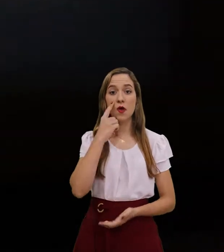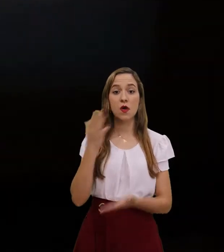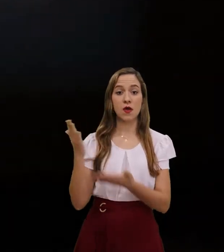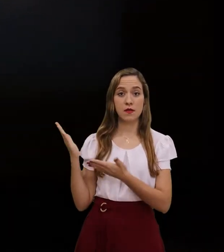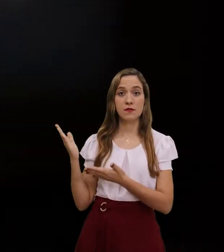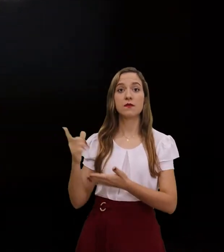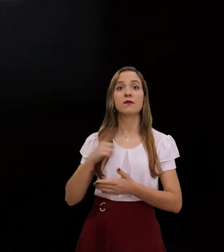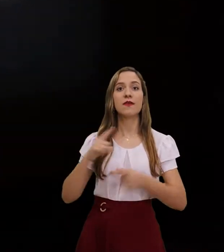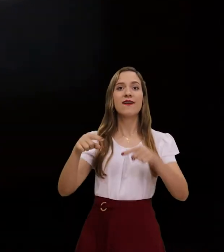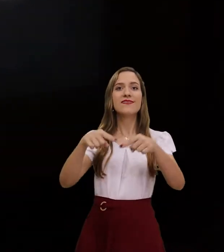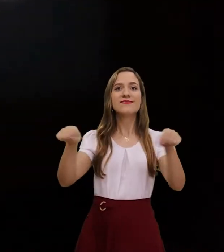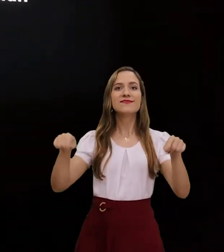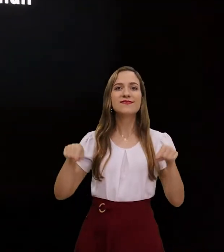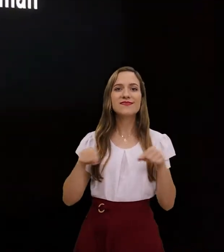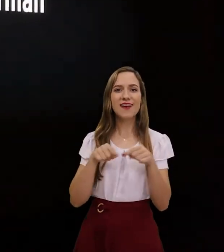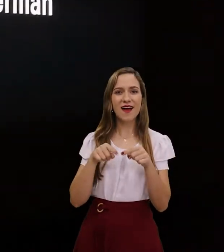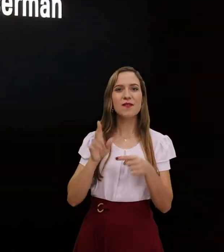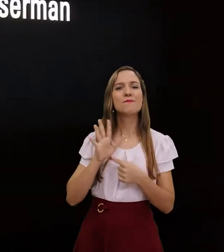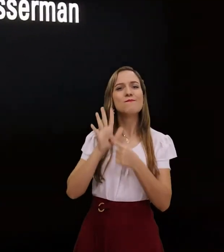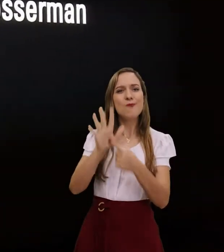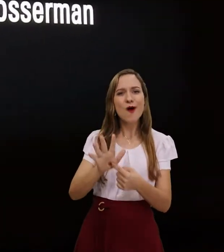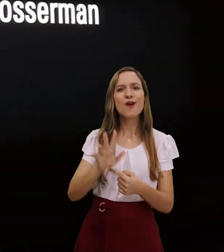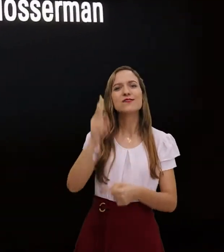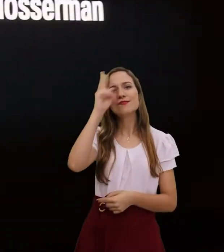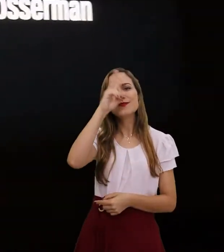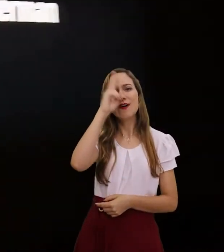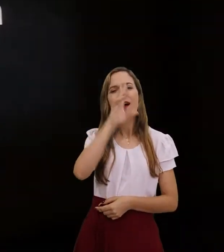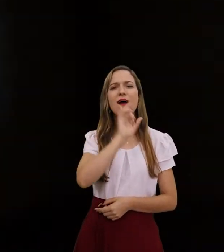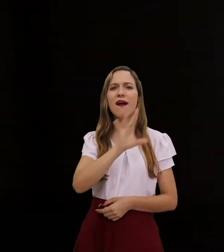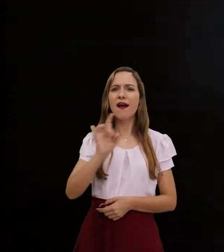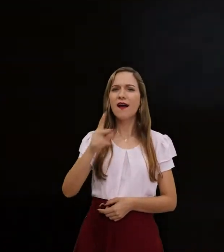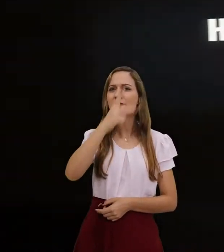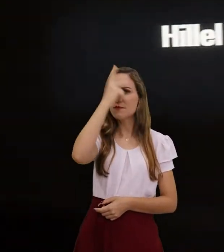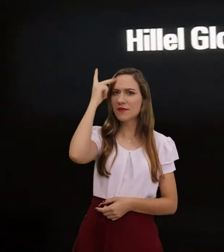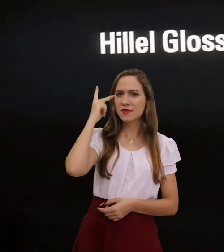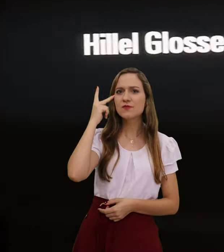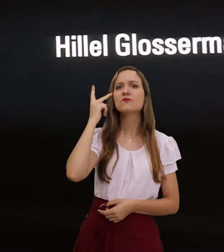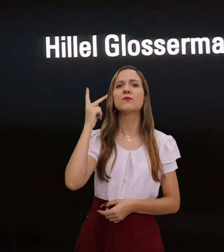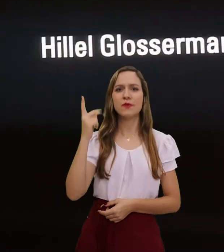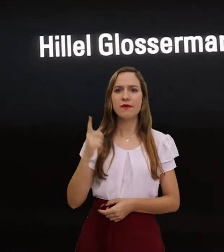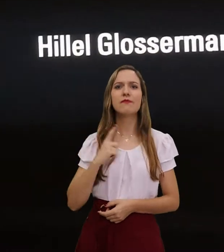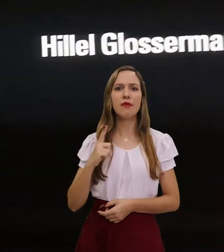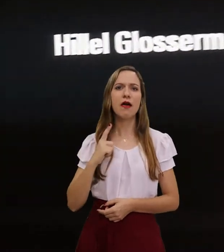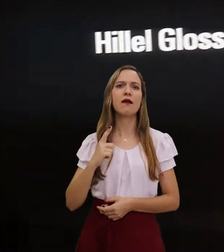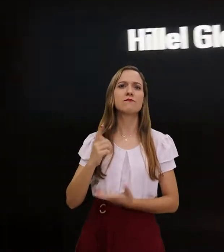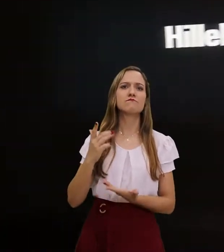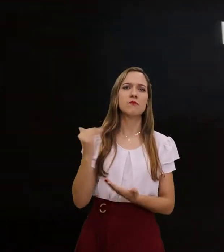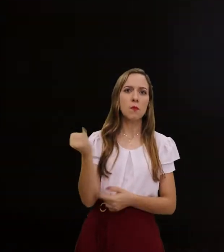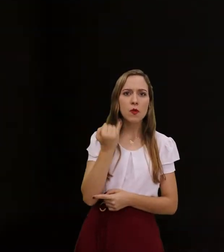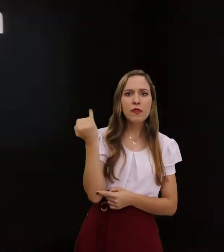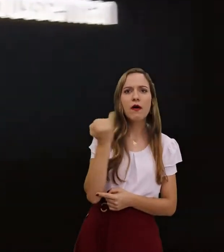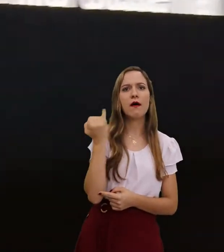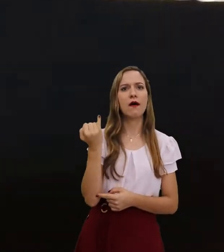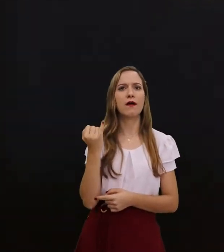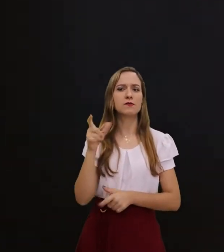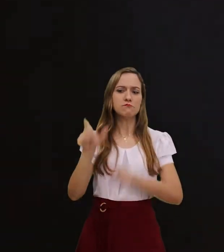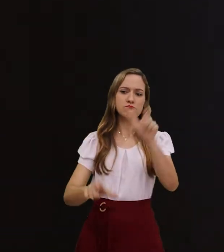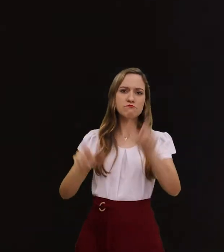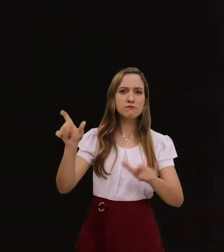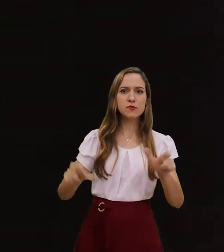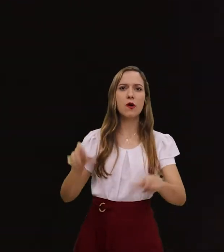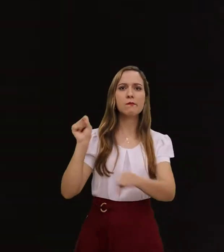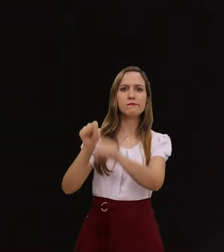Essa salinha conta a história de cada uma das pessoas, pelo que parece, ou pessoas importantes que